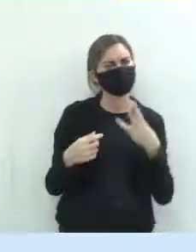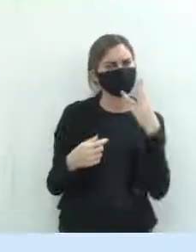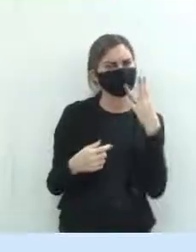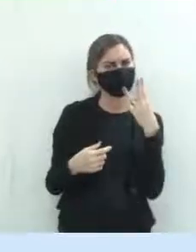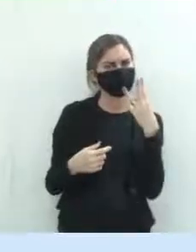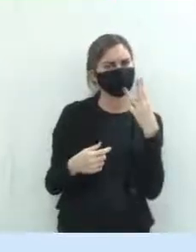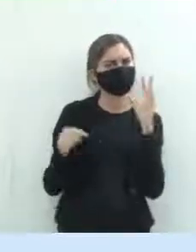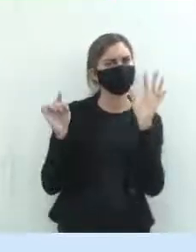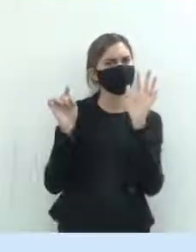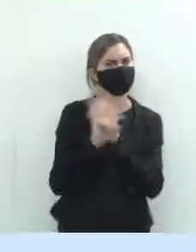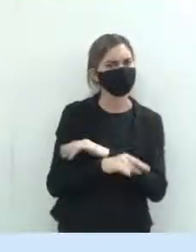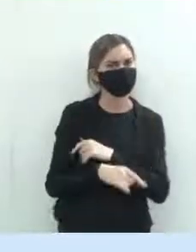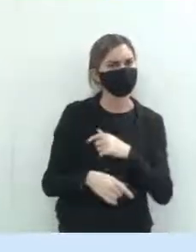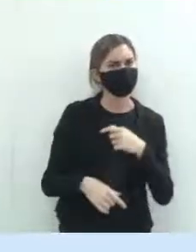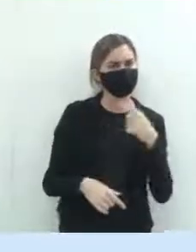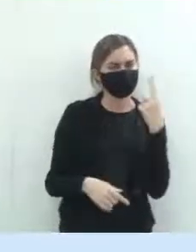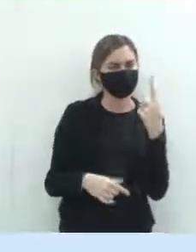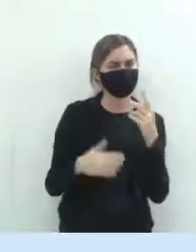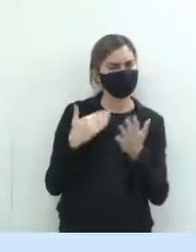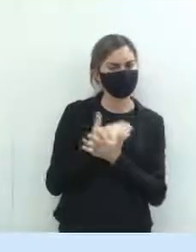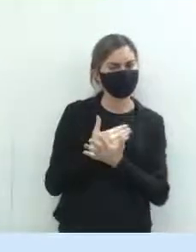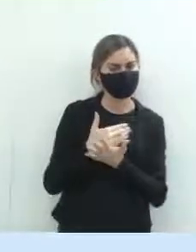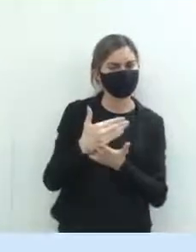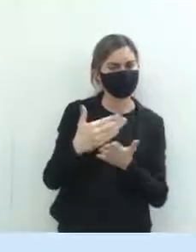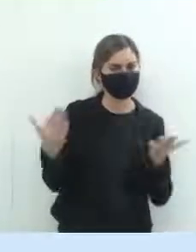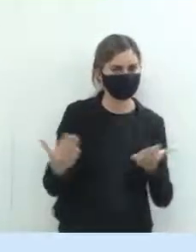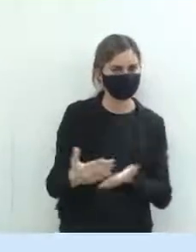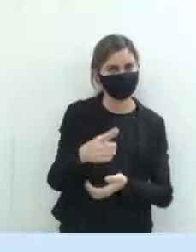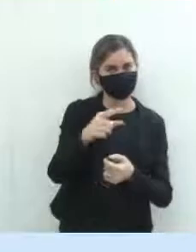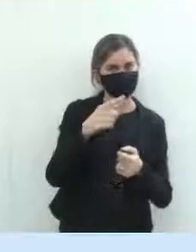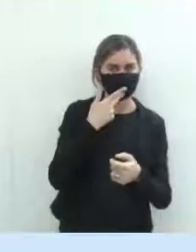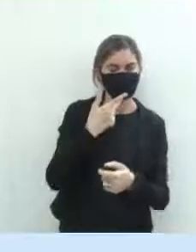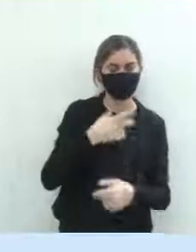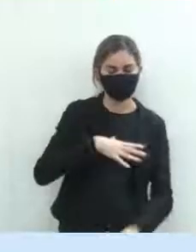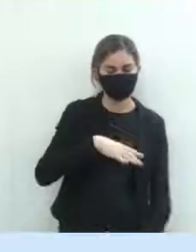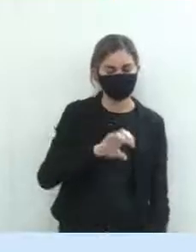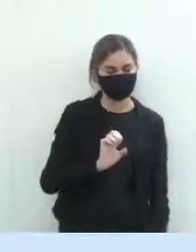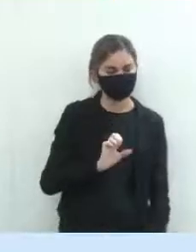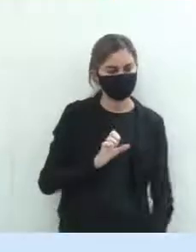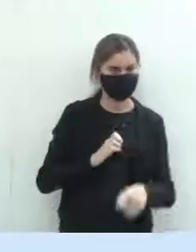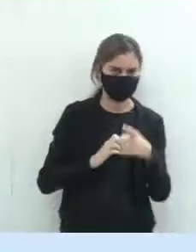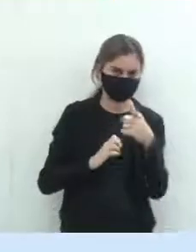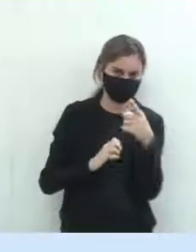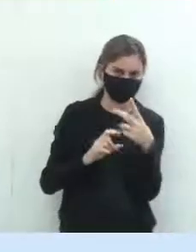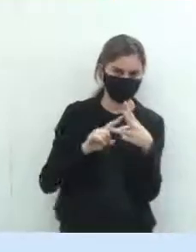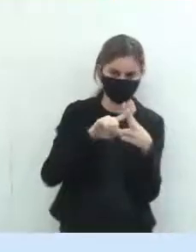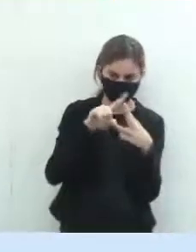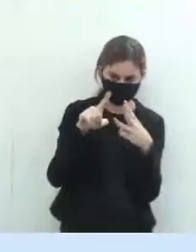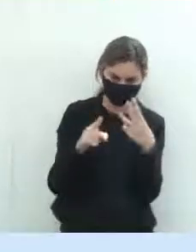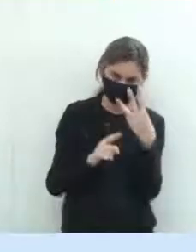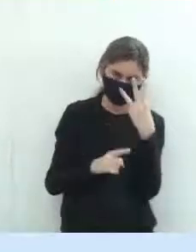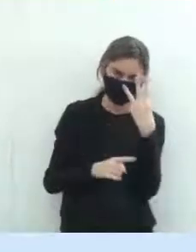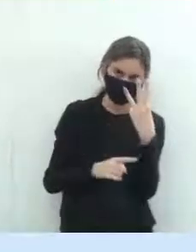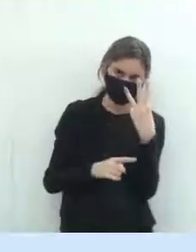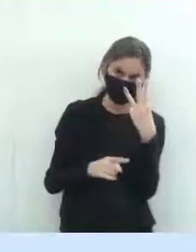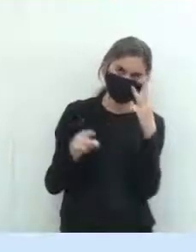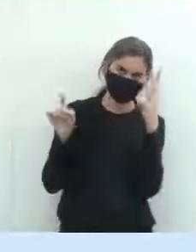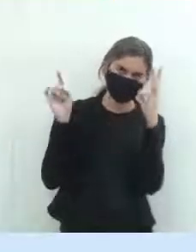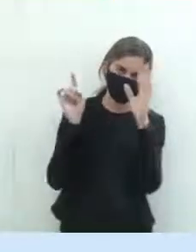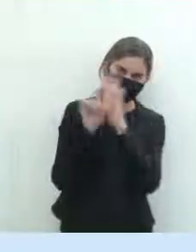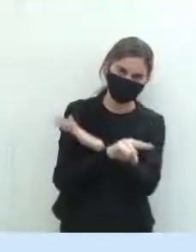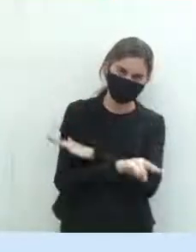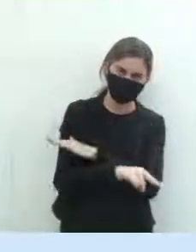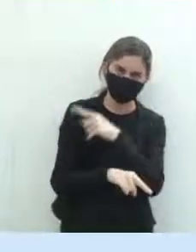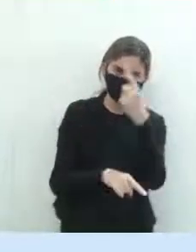precisam nortear sua mente. A partir de agora, quando a gente for falar sobre ética. A partir de hoje, essas 3 perguntas